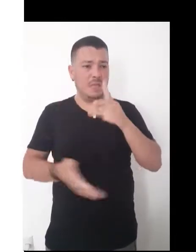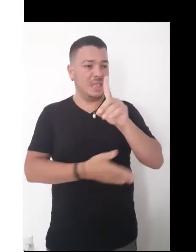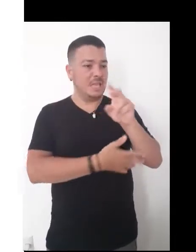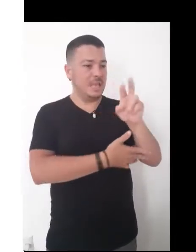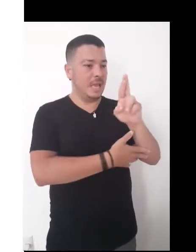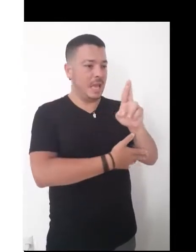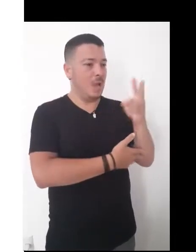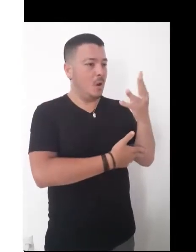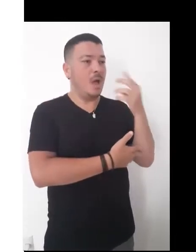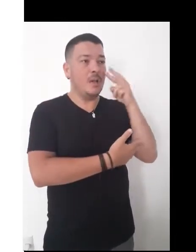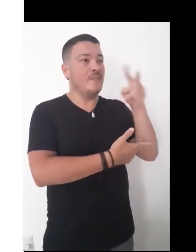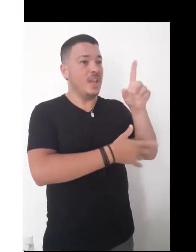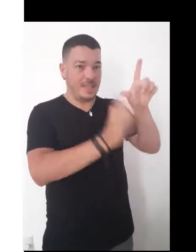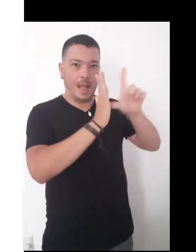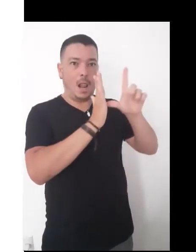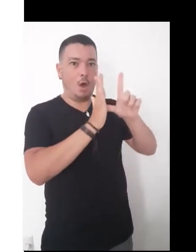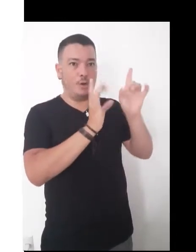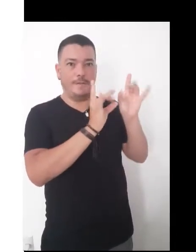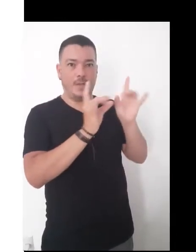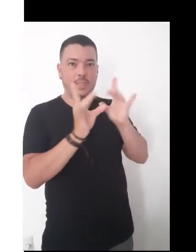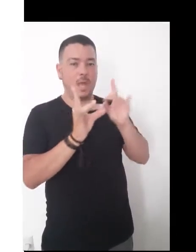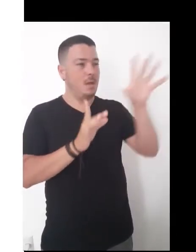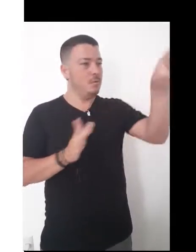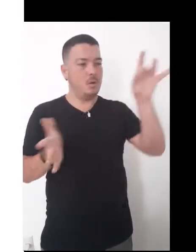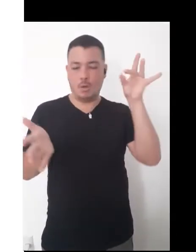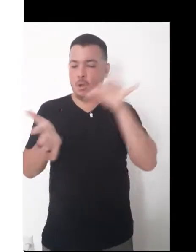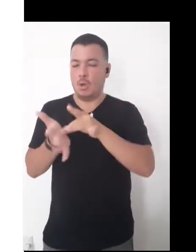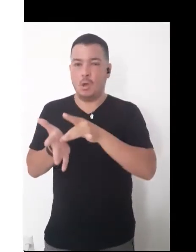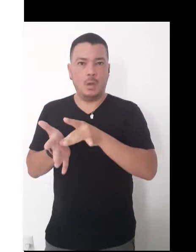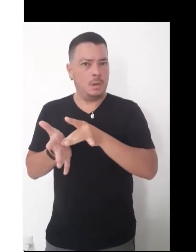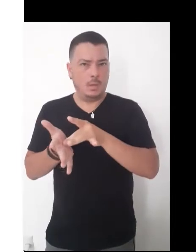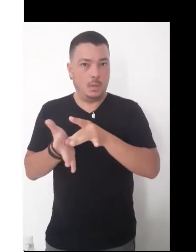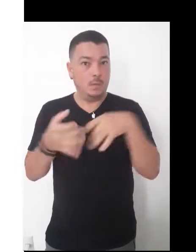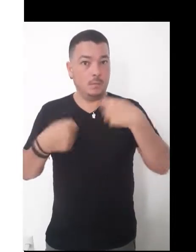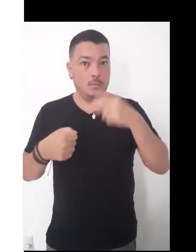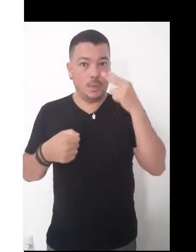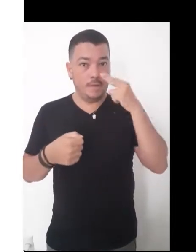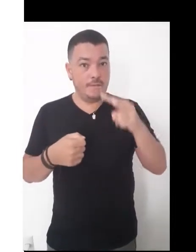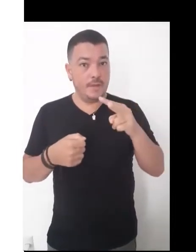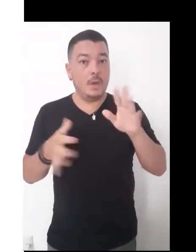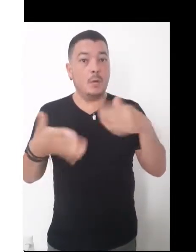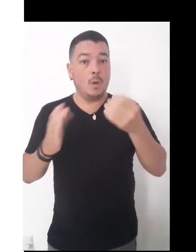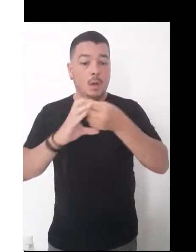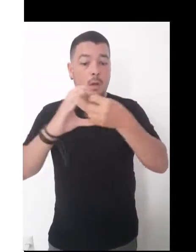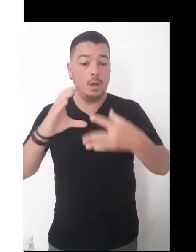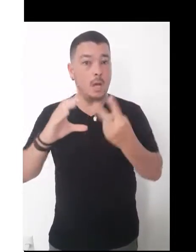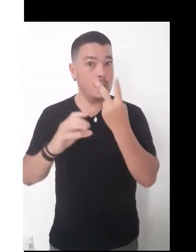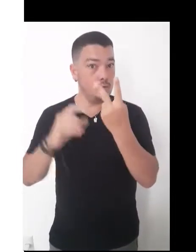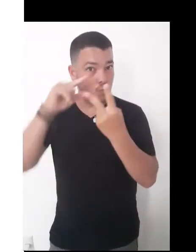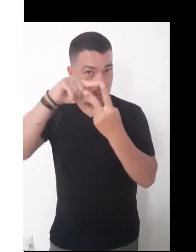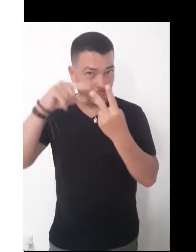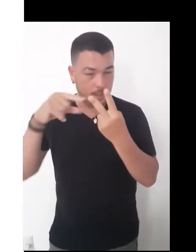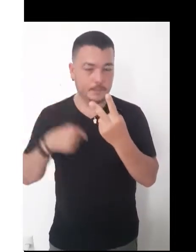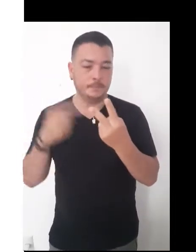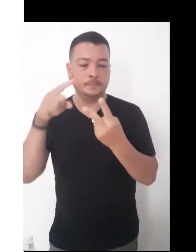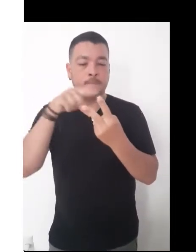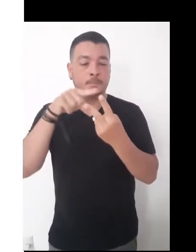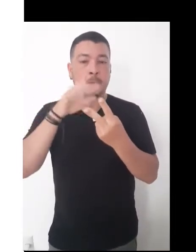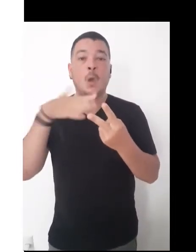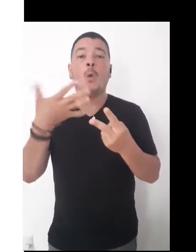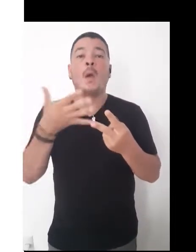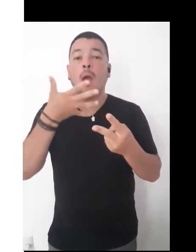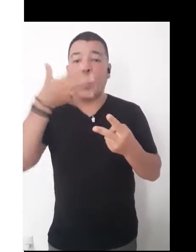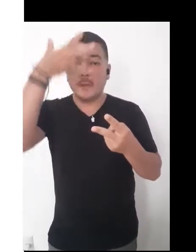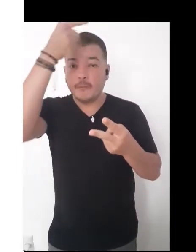eu encontrar na loja e botar na minha placa-mãe. Não. Tenho que olhar pelo menos duas características fundamentais. Qual é a velocidade,